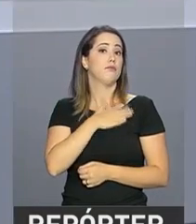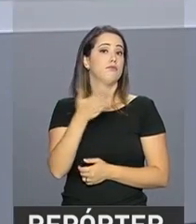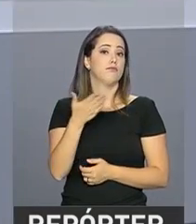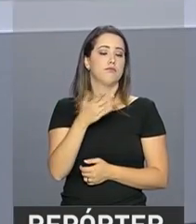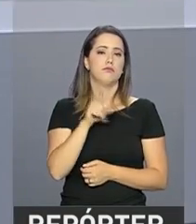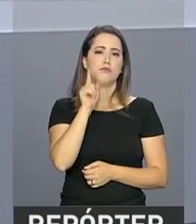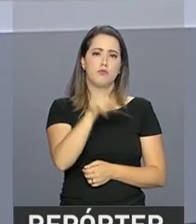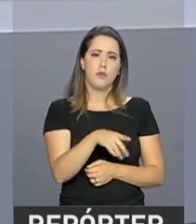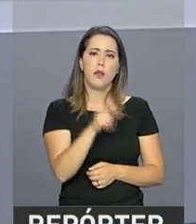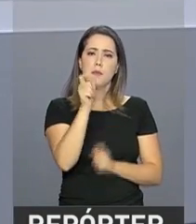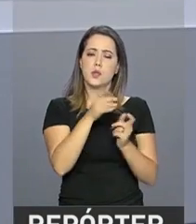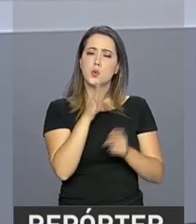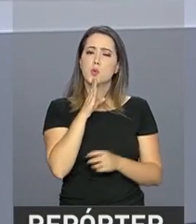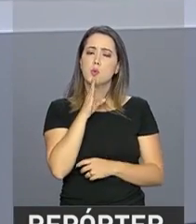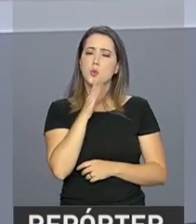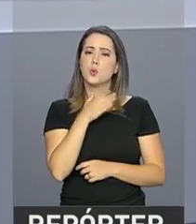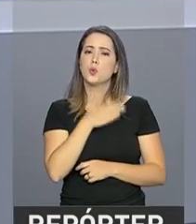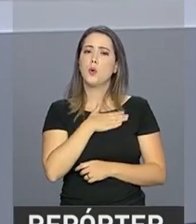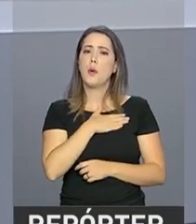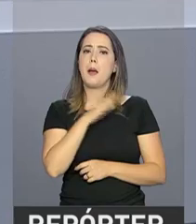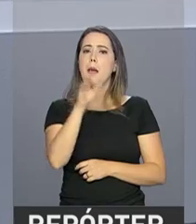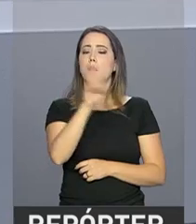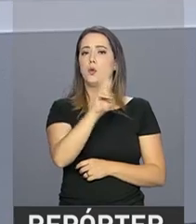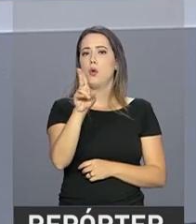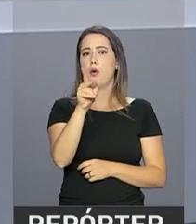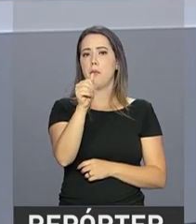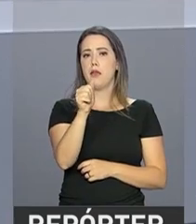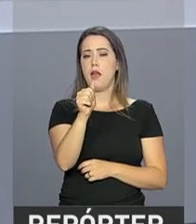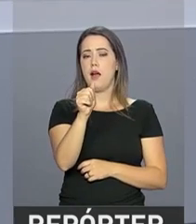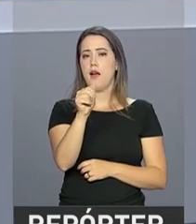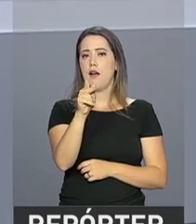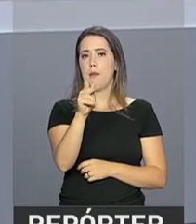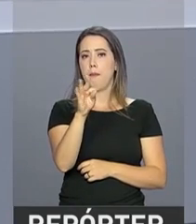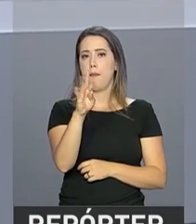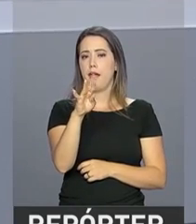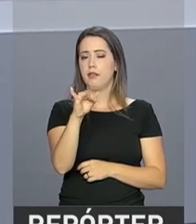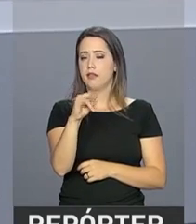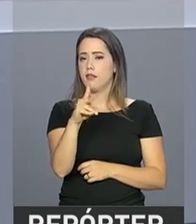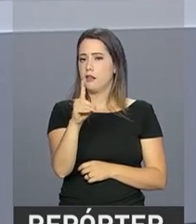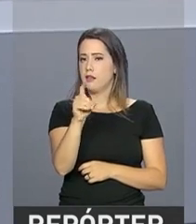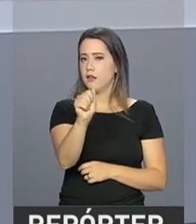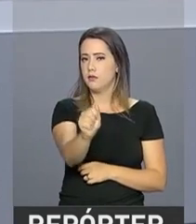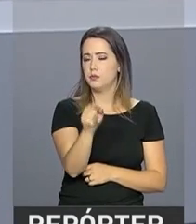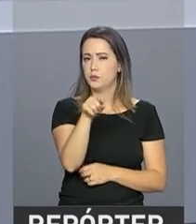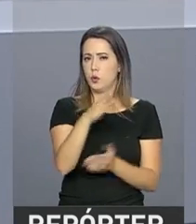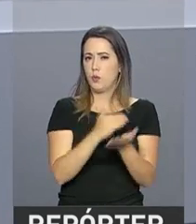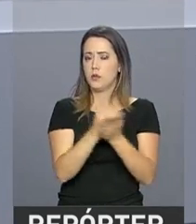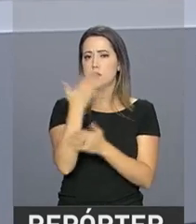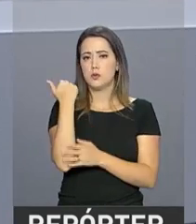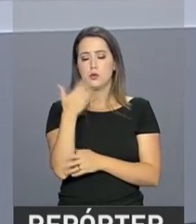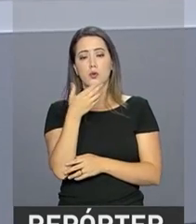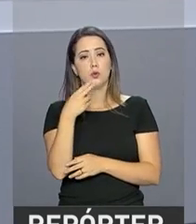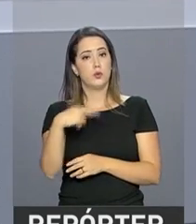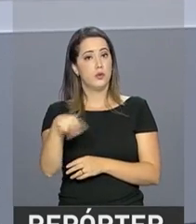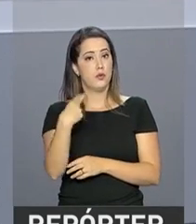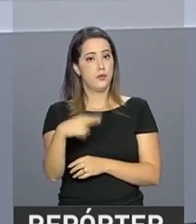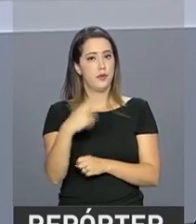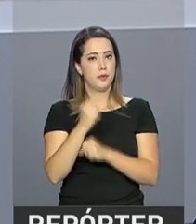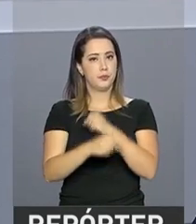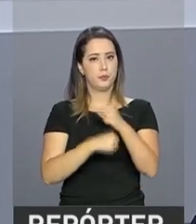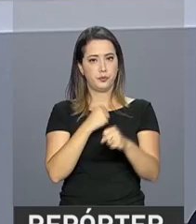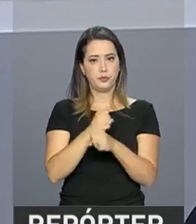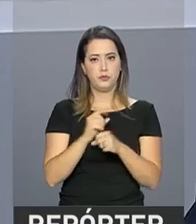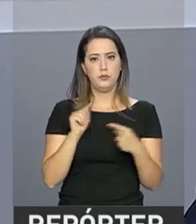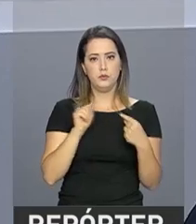reconhecimento de apátrida passou a existir no brasil a partir da nova lei de imigração em vigor desde novo lembro do ano passado de